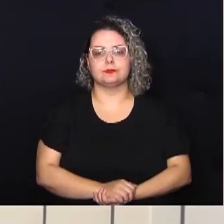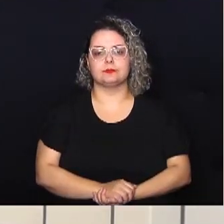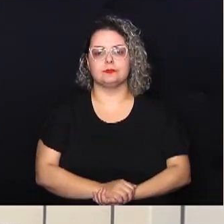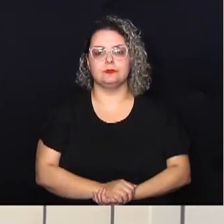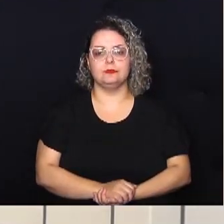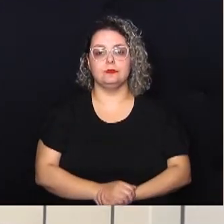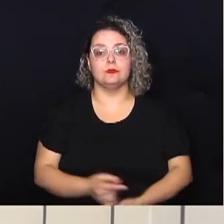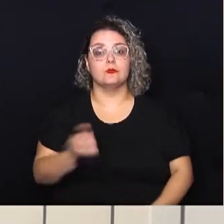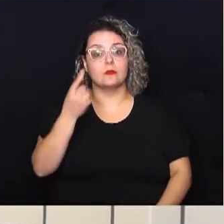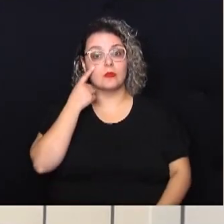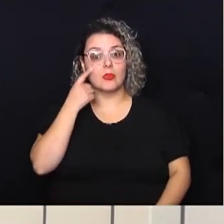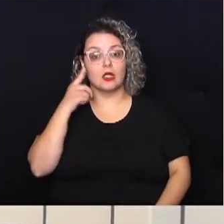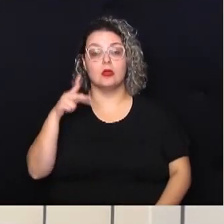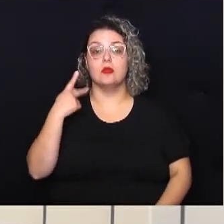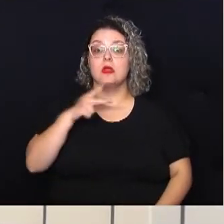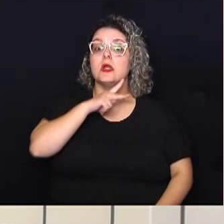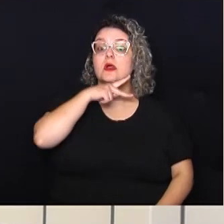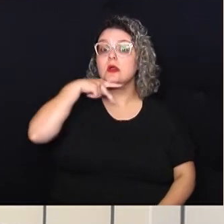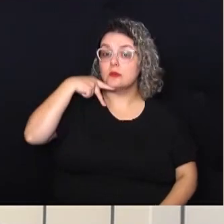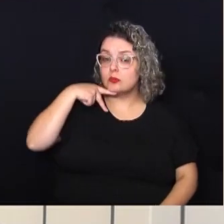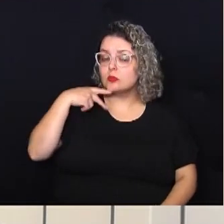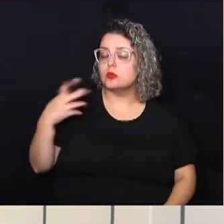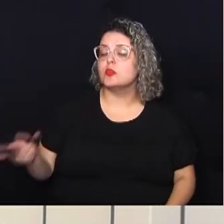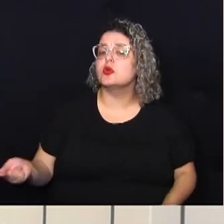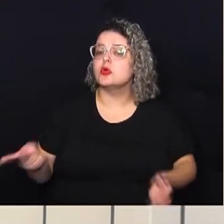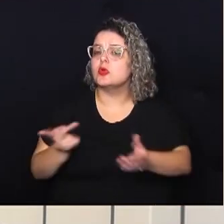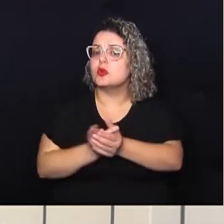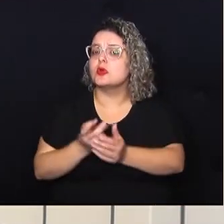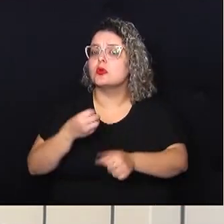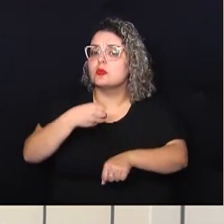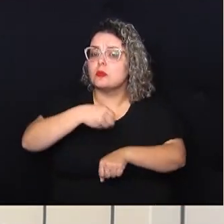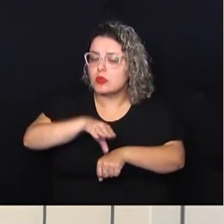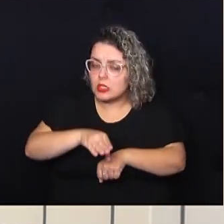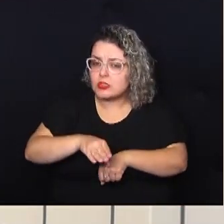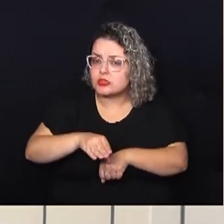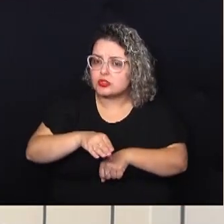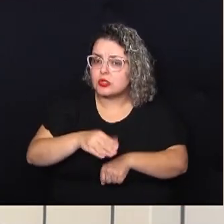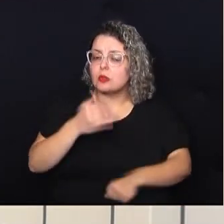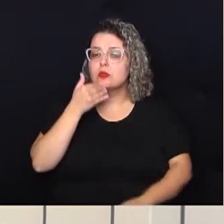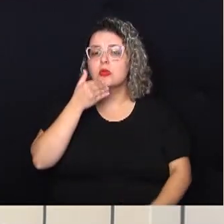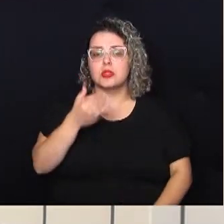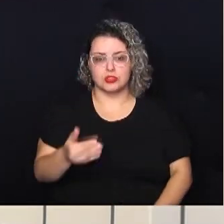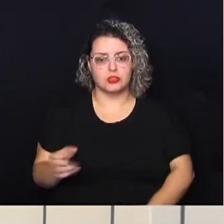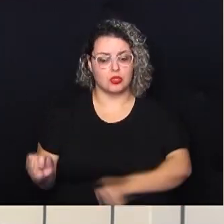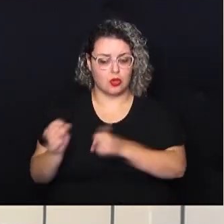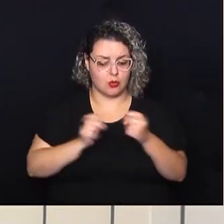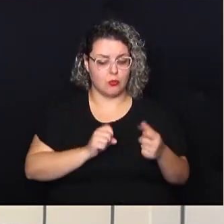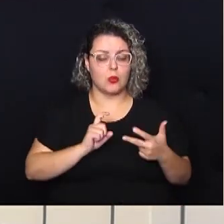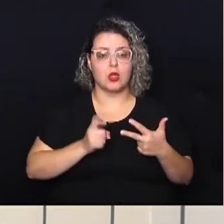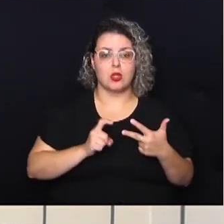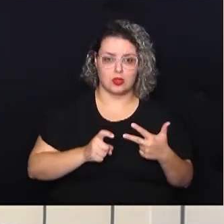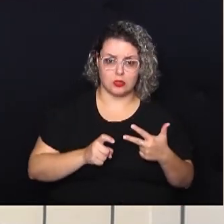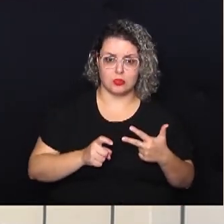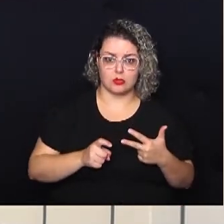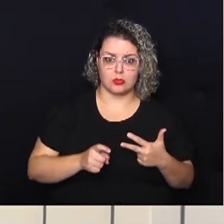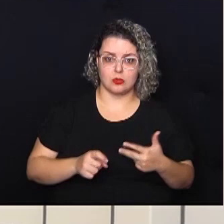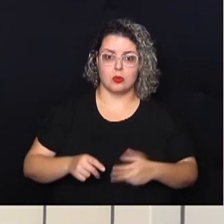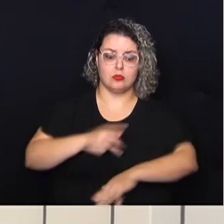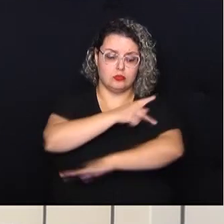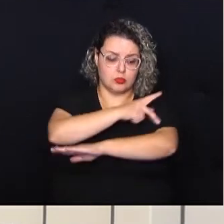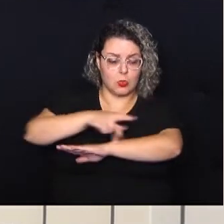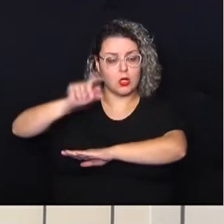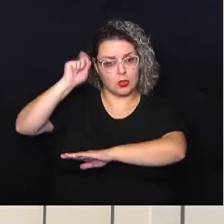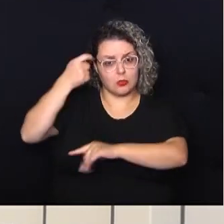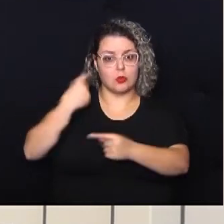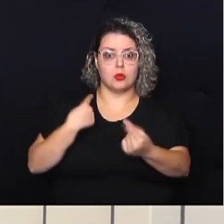E olha só, o vereador Hermínio Monteiro protocolou uma indicação solicitando ao Poder Executivo o recapeamento da